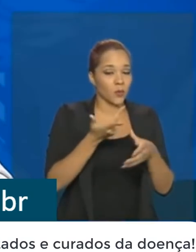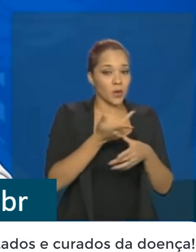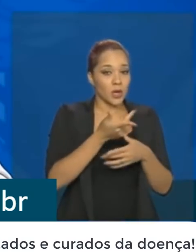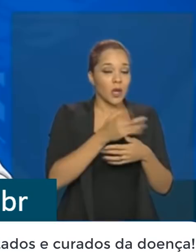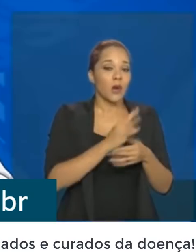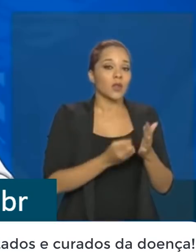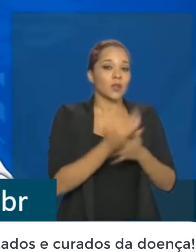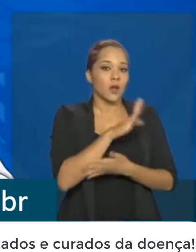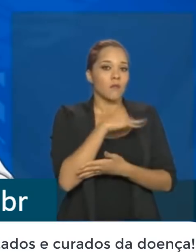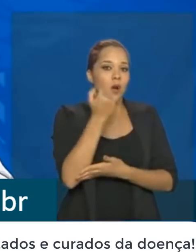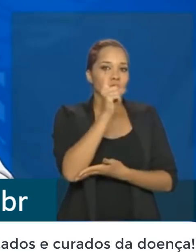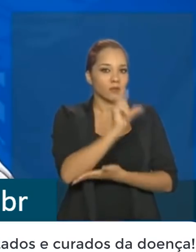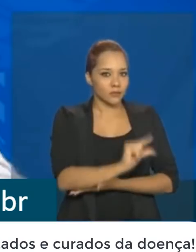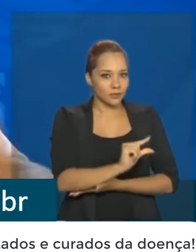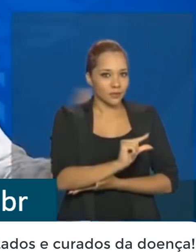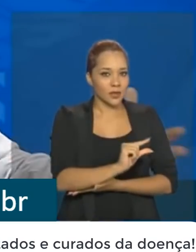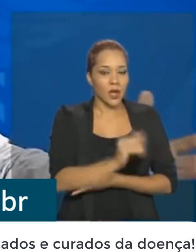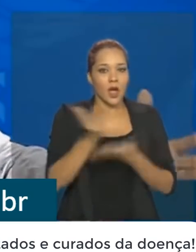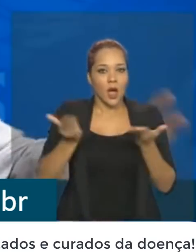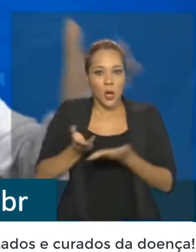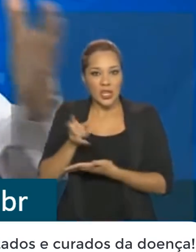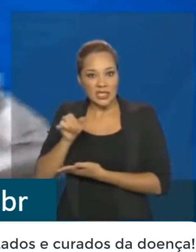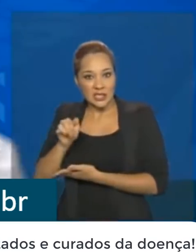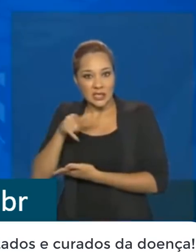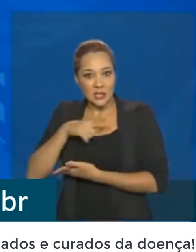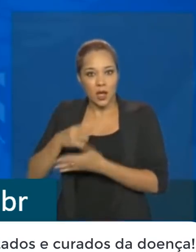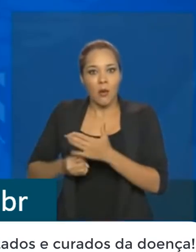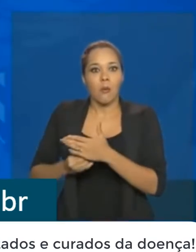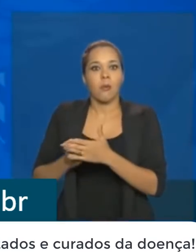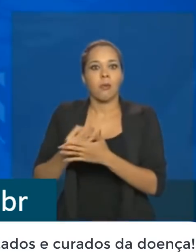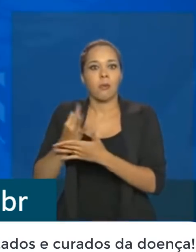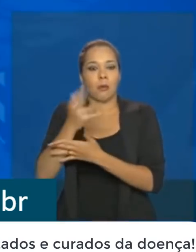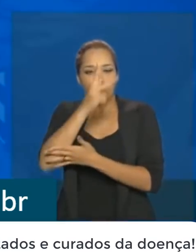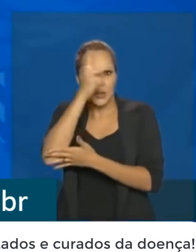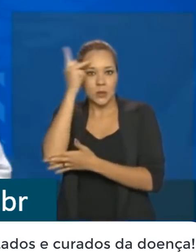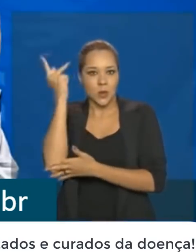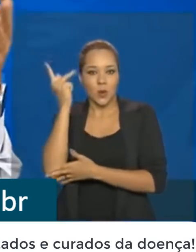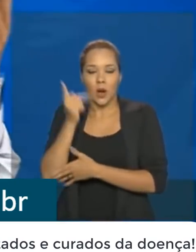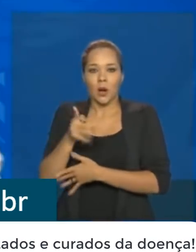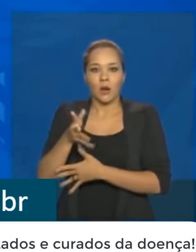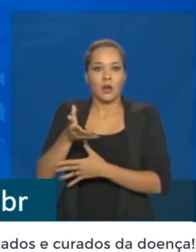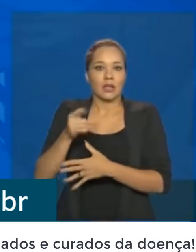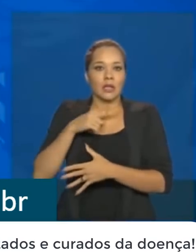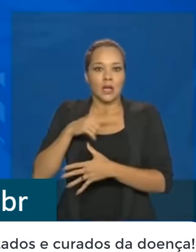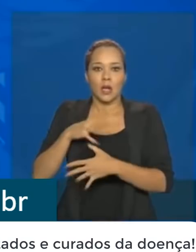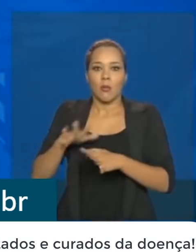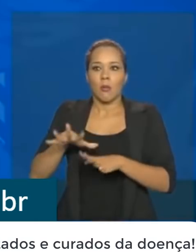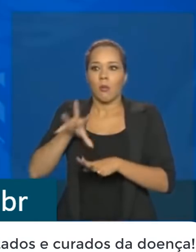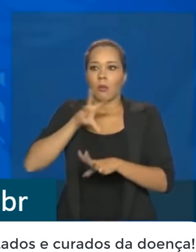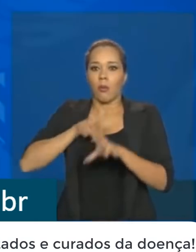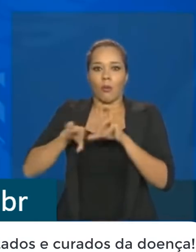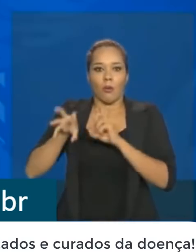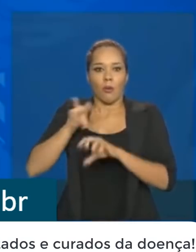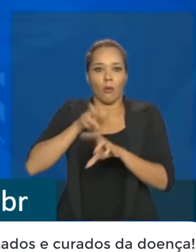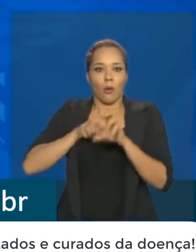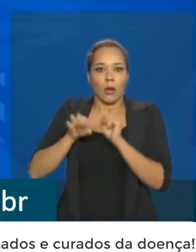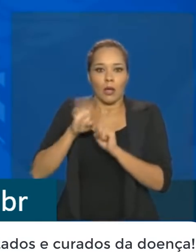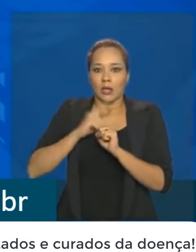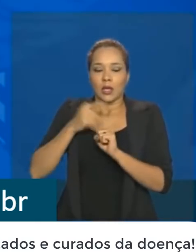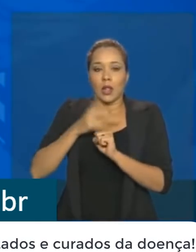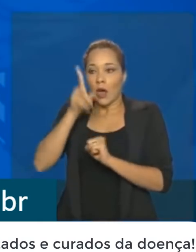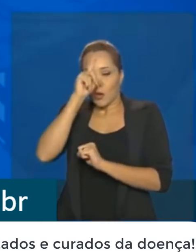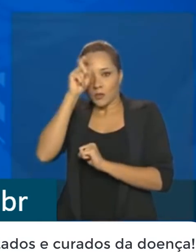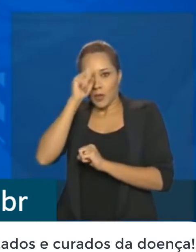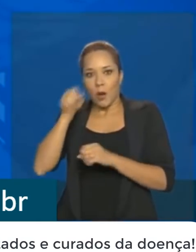mortalidade diminui dramaticamente. Agora, quando nós temos uma enxurrada de pessoas que transborda a capacidade de atendimento do